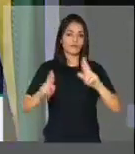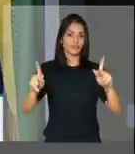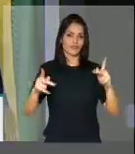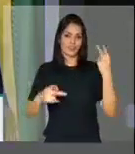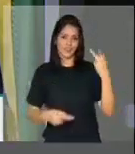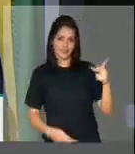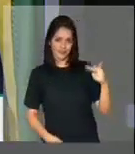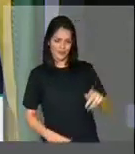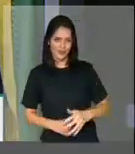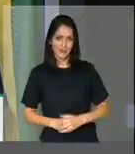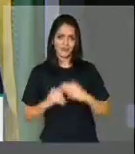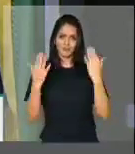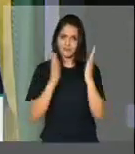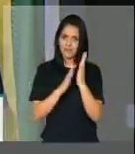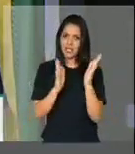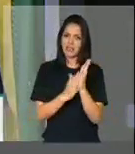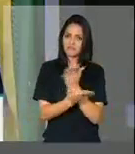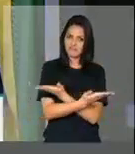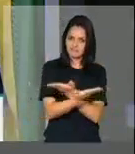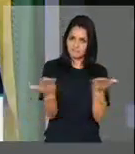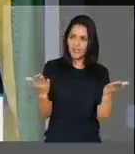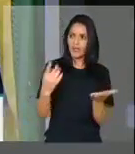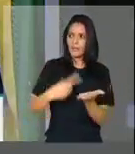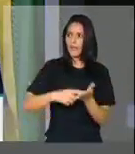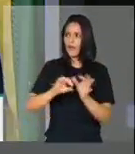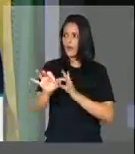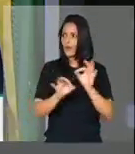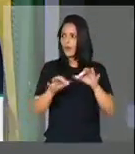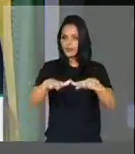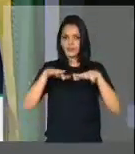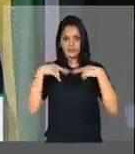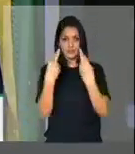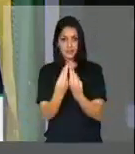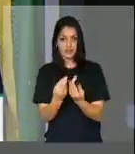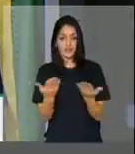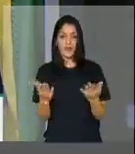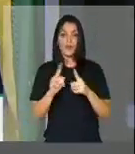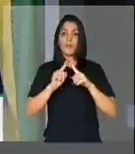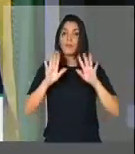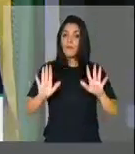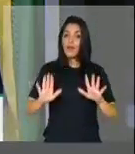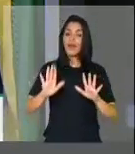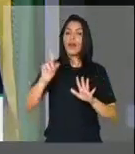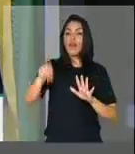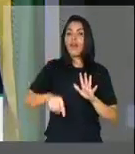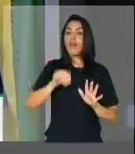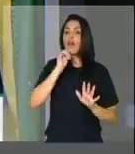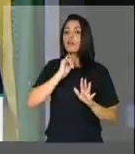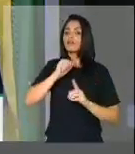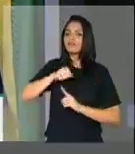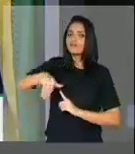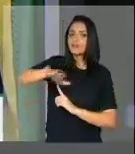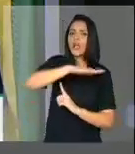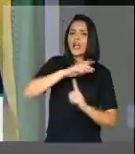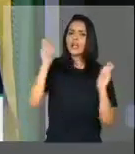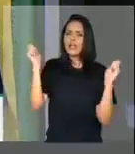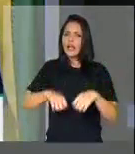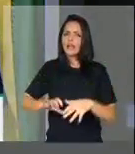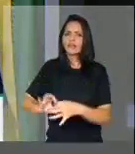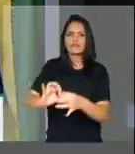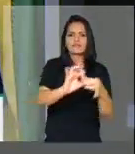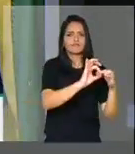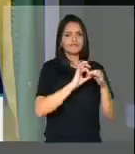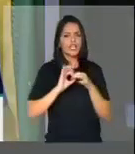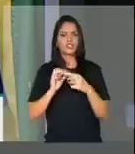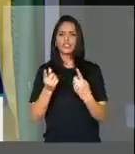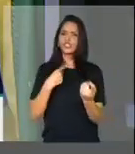Parabenizo Vossas Excelências por essa sessão, mas sobretudo pelo exemplo que tem dado da capacidade de aglutinação e de diálogo